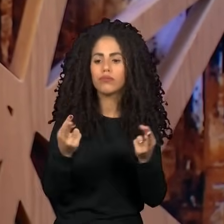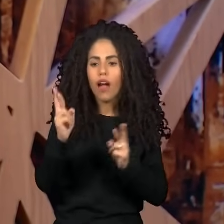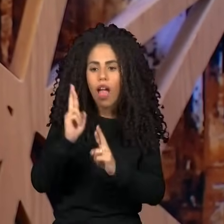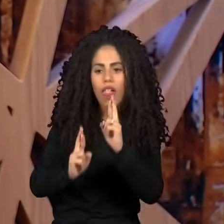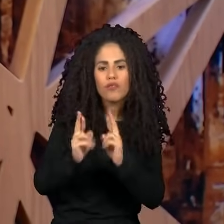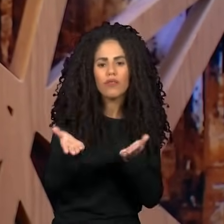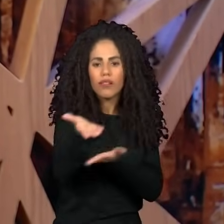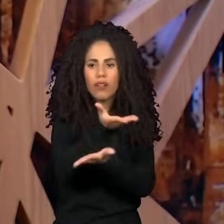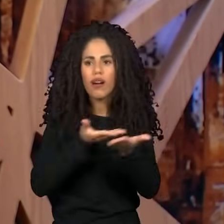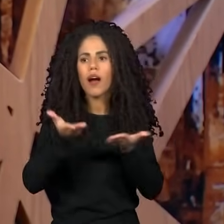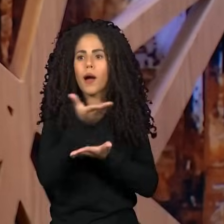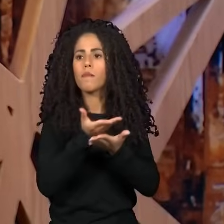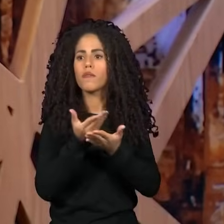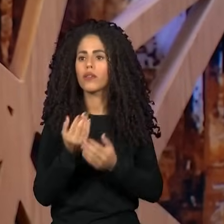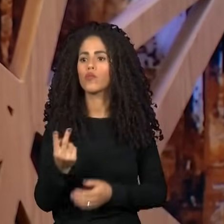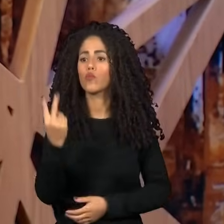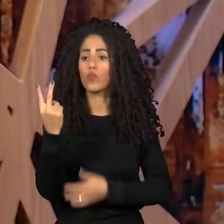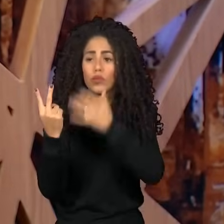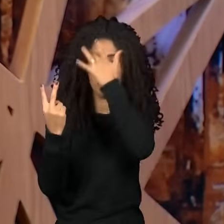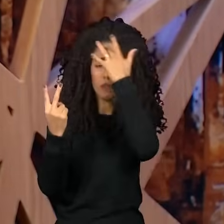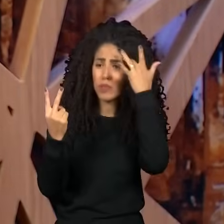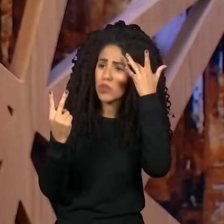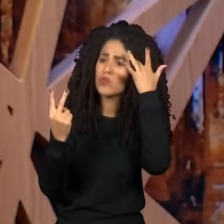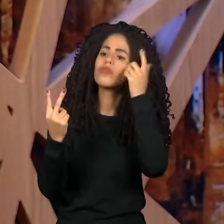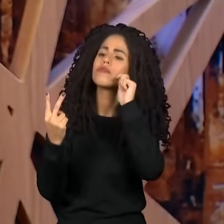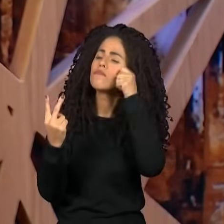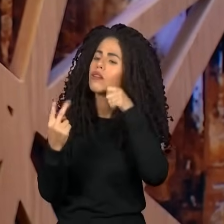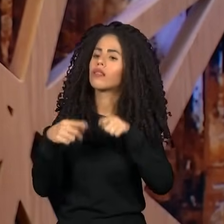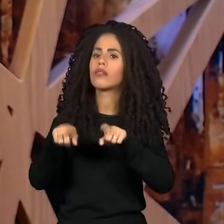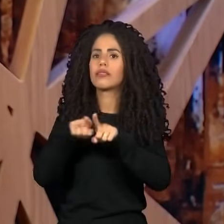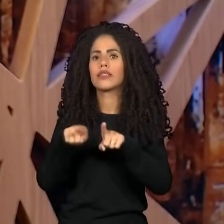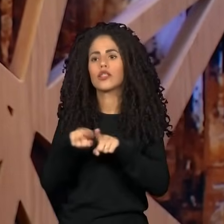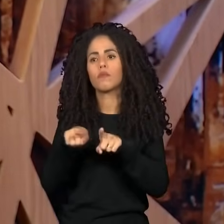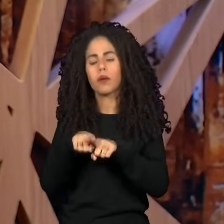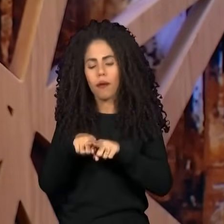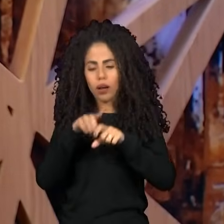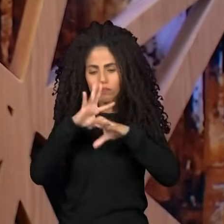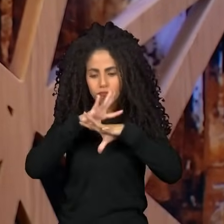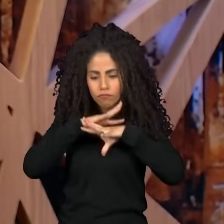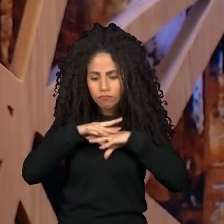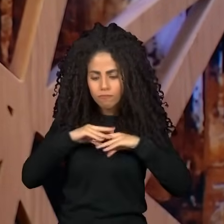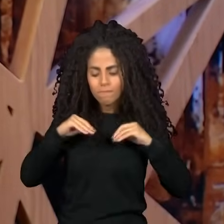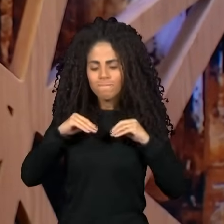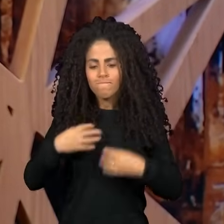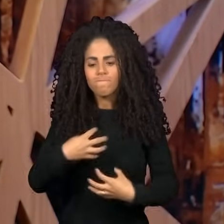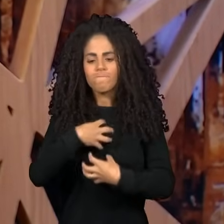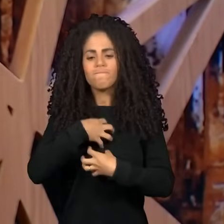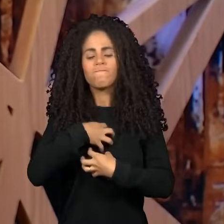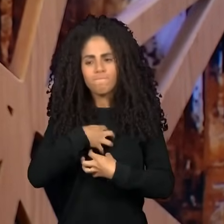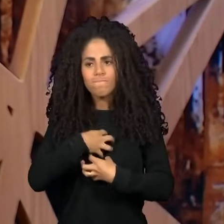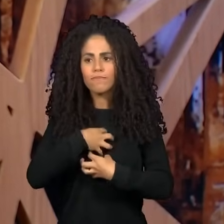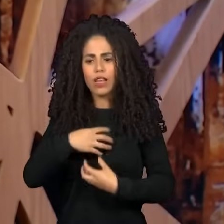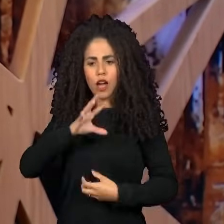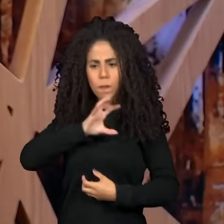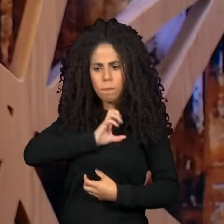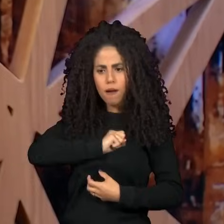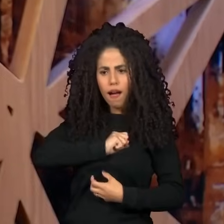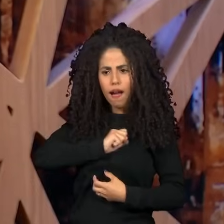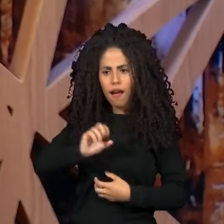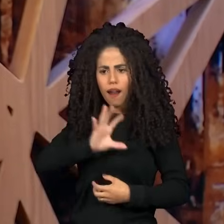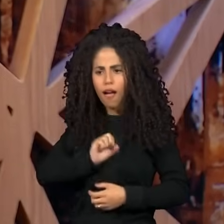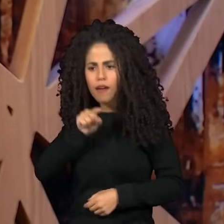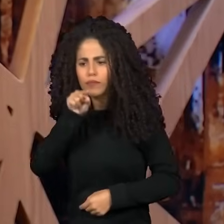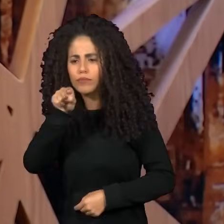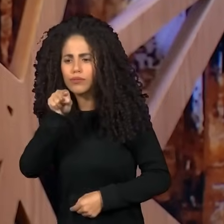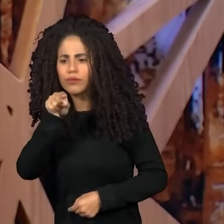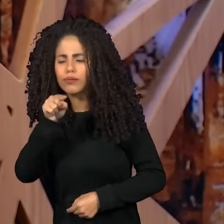olhar para o amor entre pessoas pretas com uma perspectiva de cura, mas principalmente a partir da sua própria ótica, não mais olhando